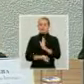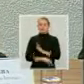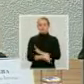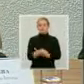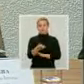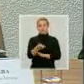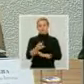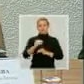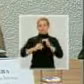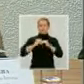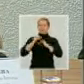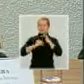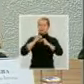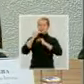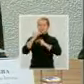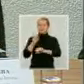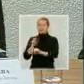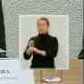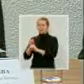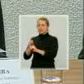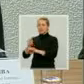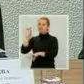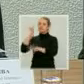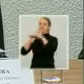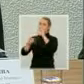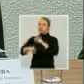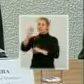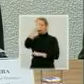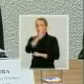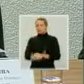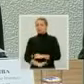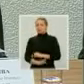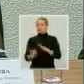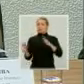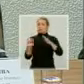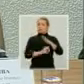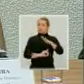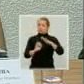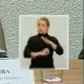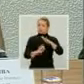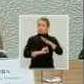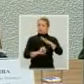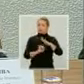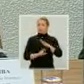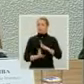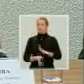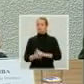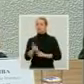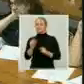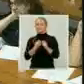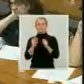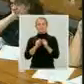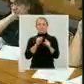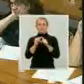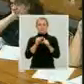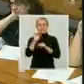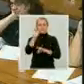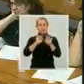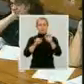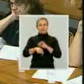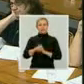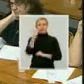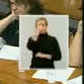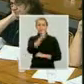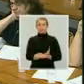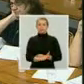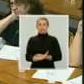a evolução da educação especial no Brasil. O Instituto Benjamin Constant é o marco da educação especial no Brasil. Em 1999,